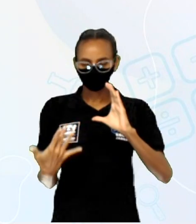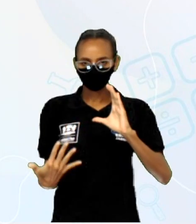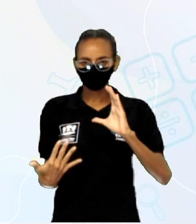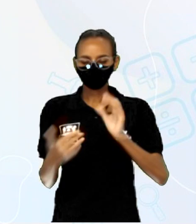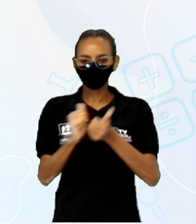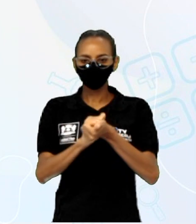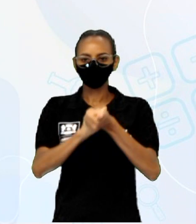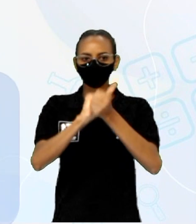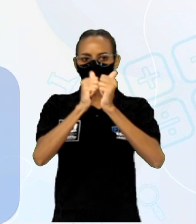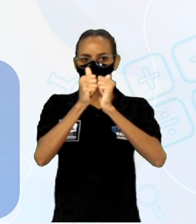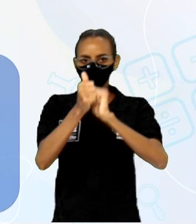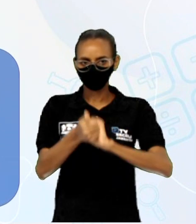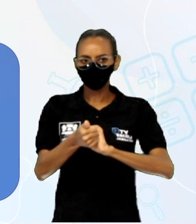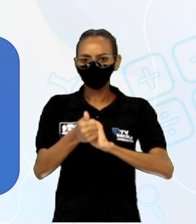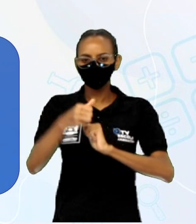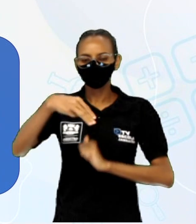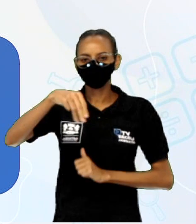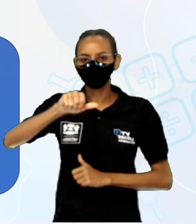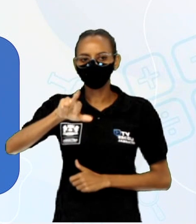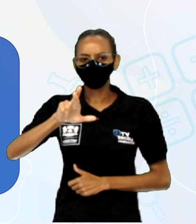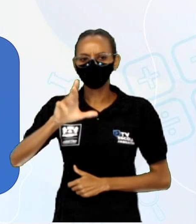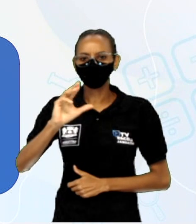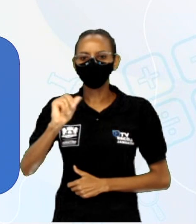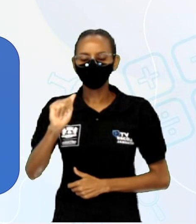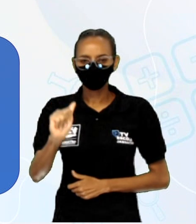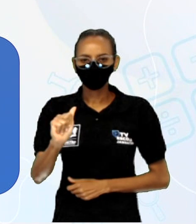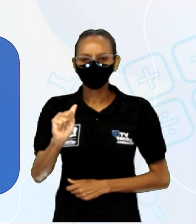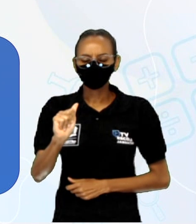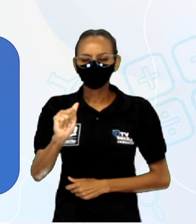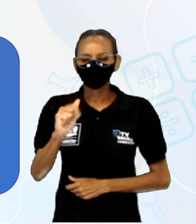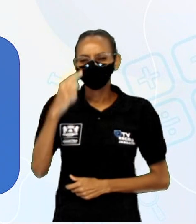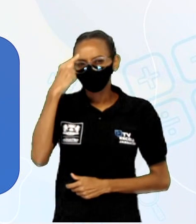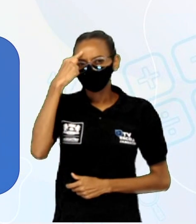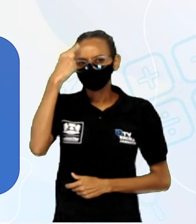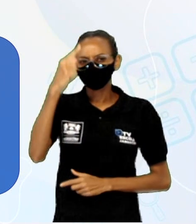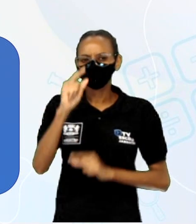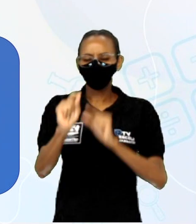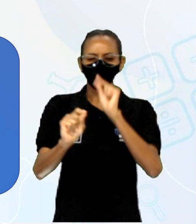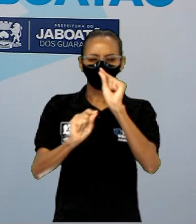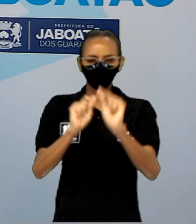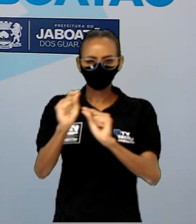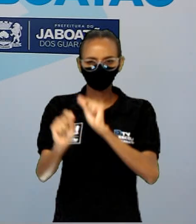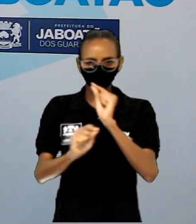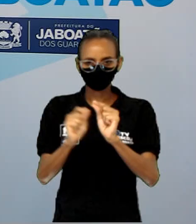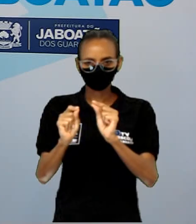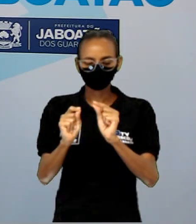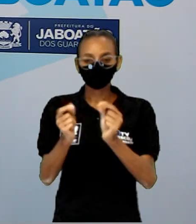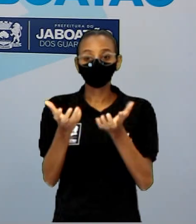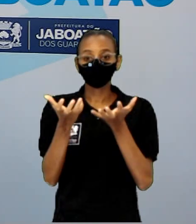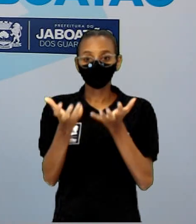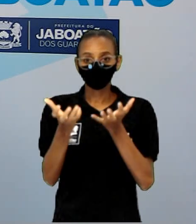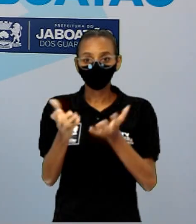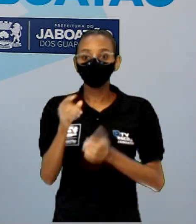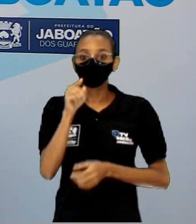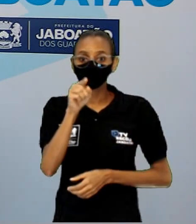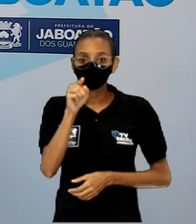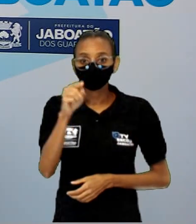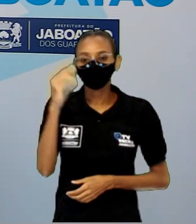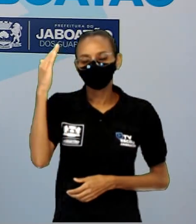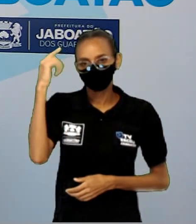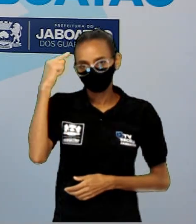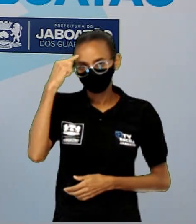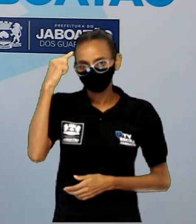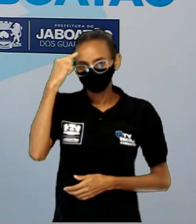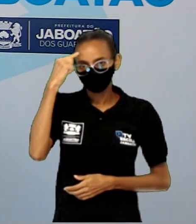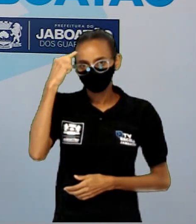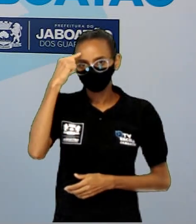esporte de marca, ele tem uma ideia do que seria, eu espero que você tenha essa ideia, tenha esse